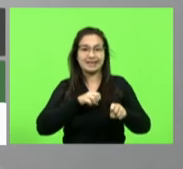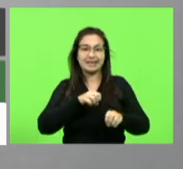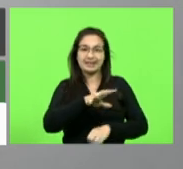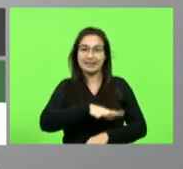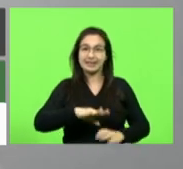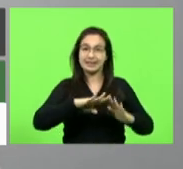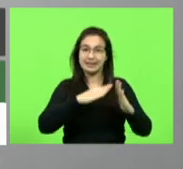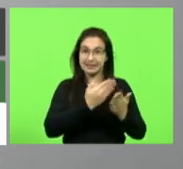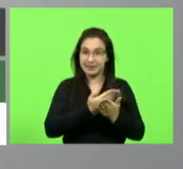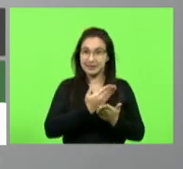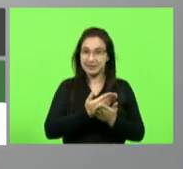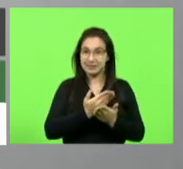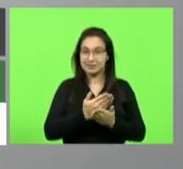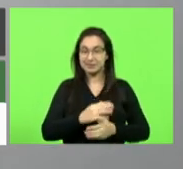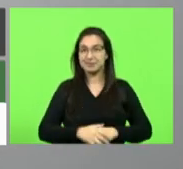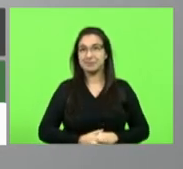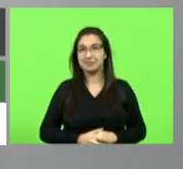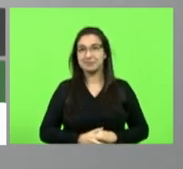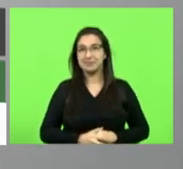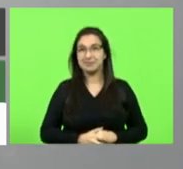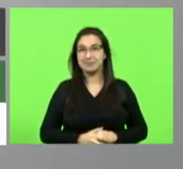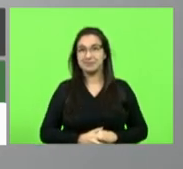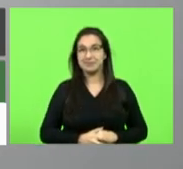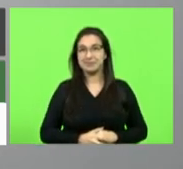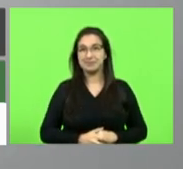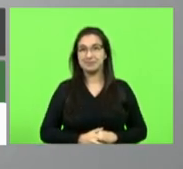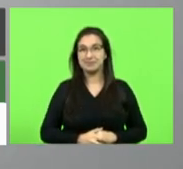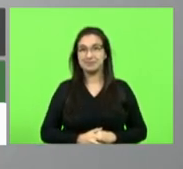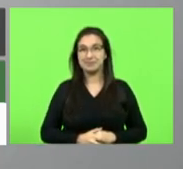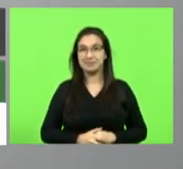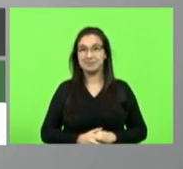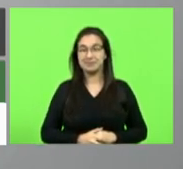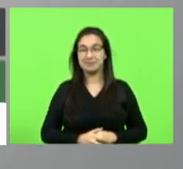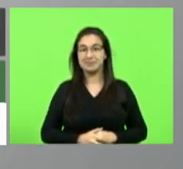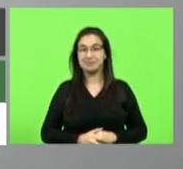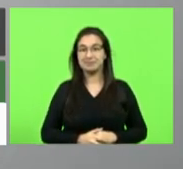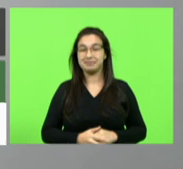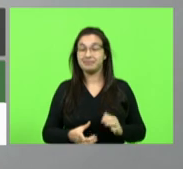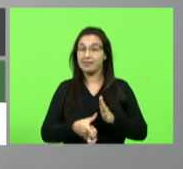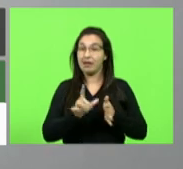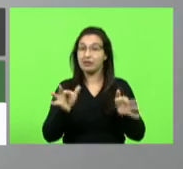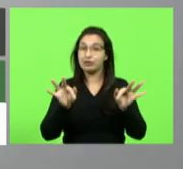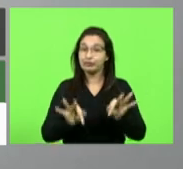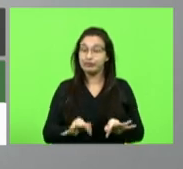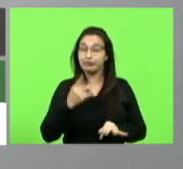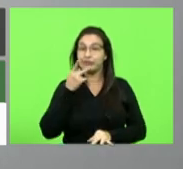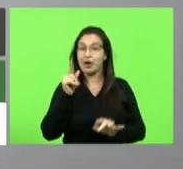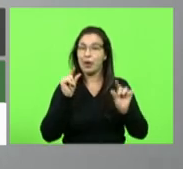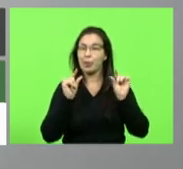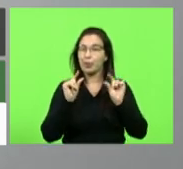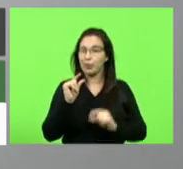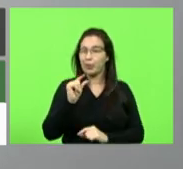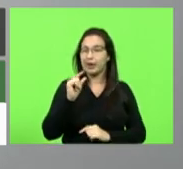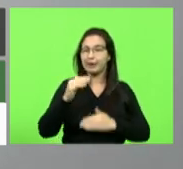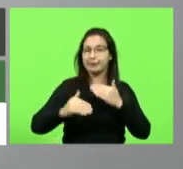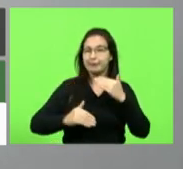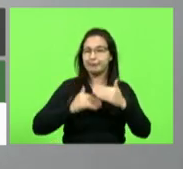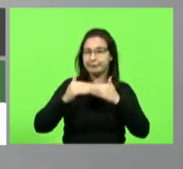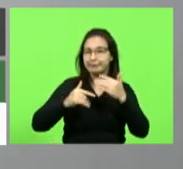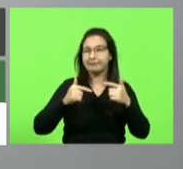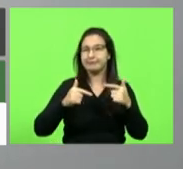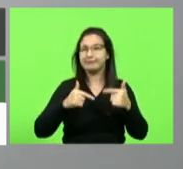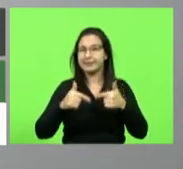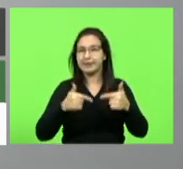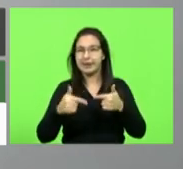Sobre o trabalho, vou falar um pouquinho. Minutos. Tá. Para finalizar, eu vou falar um pouquinho sobre o trabalho desenvolvido, então, por psicólogos e